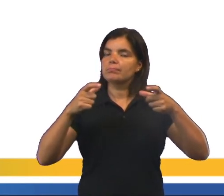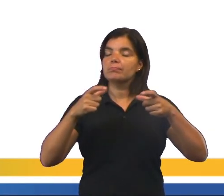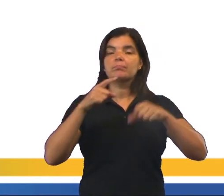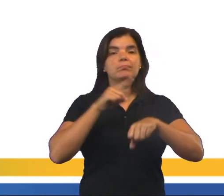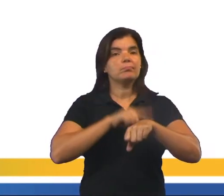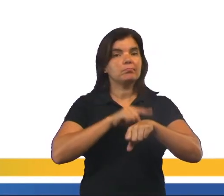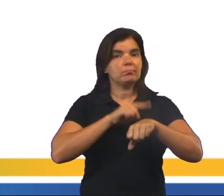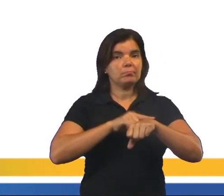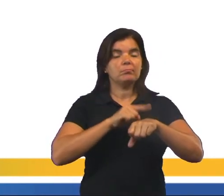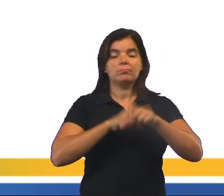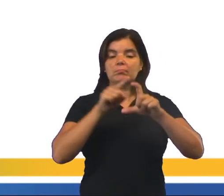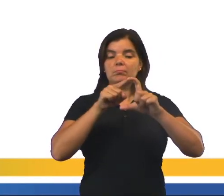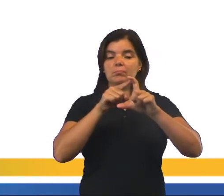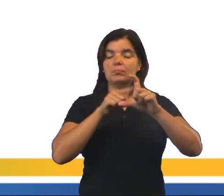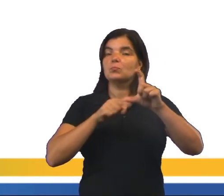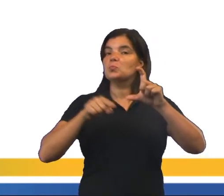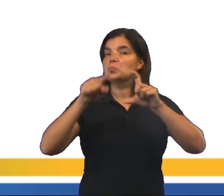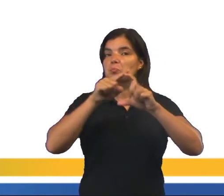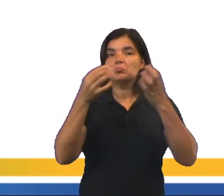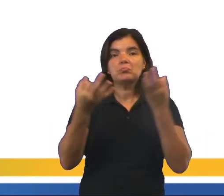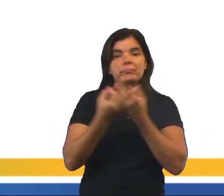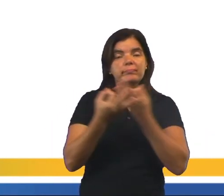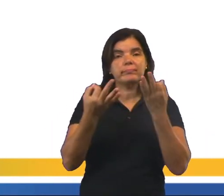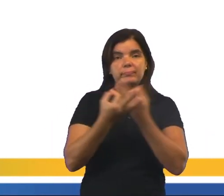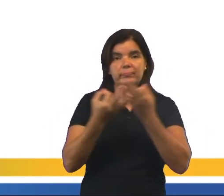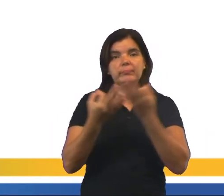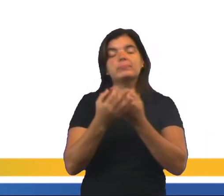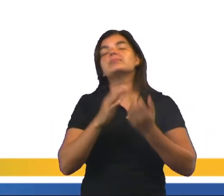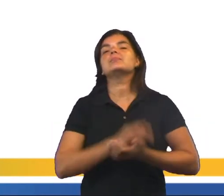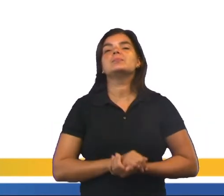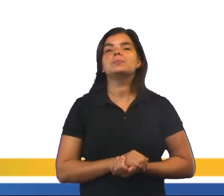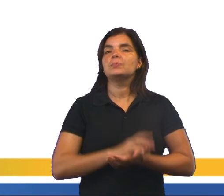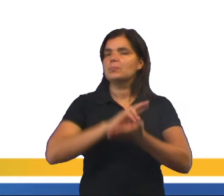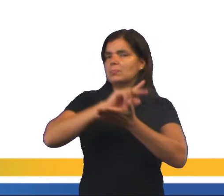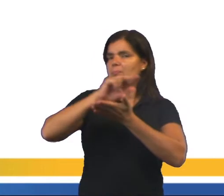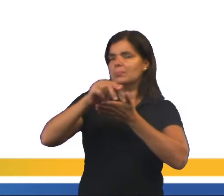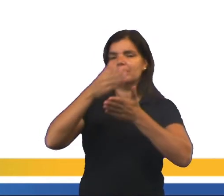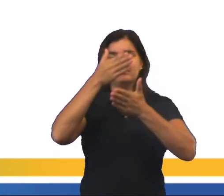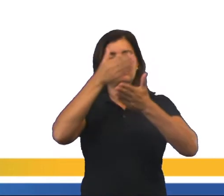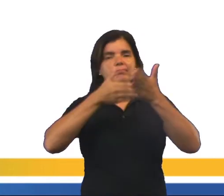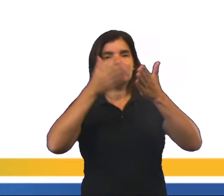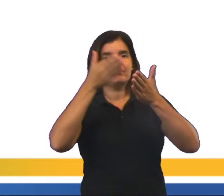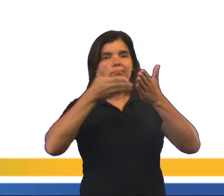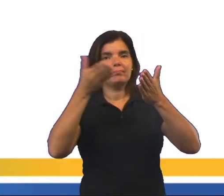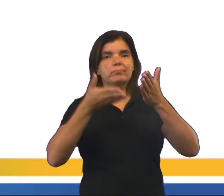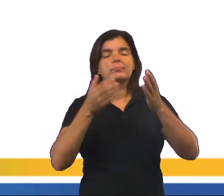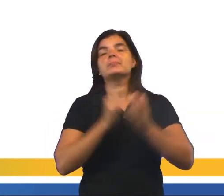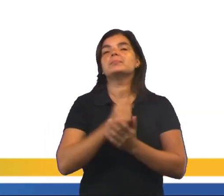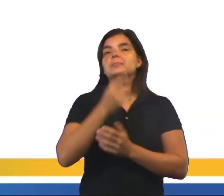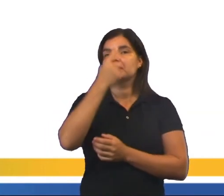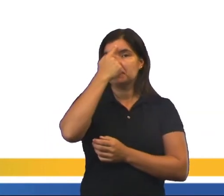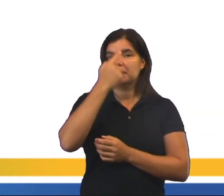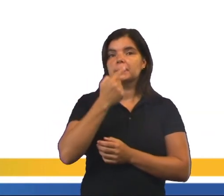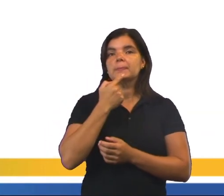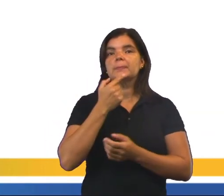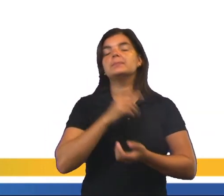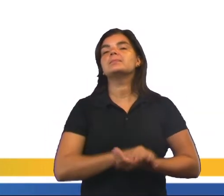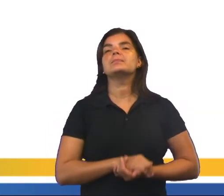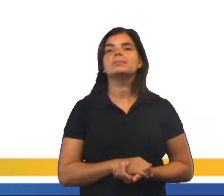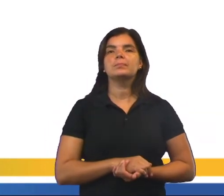o momento que vai virar um círculo perfeito, esse polígono, tá? De N lados. Veja a relação abaixo. Olha aqui,